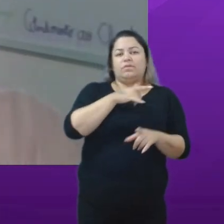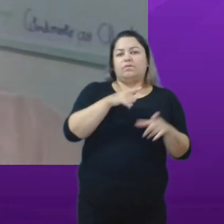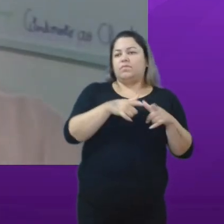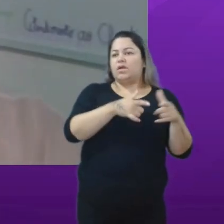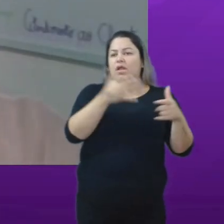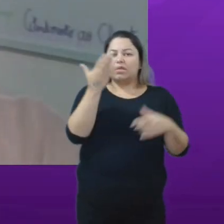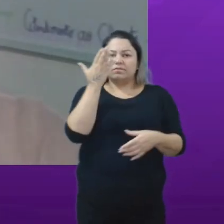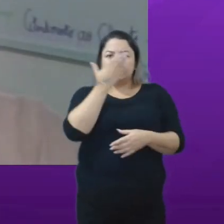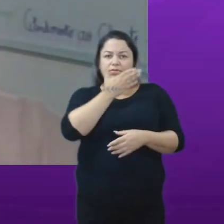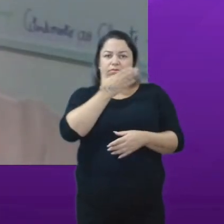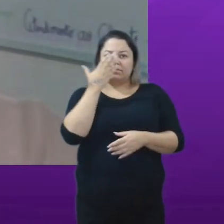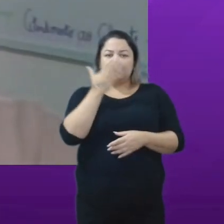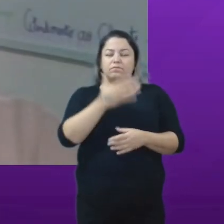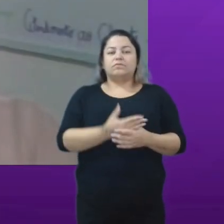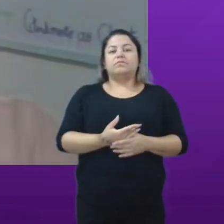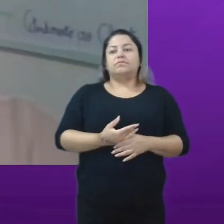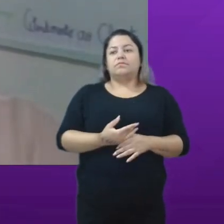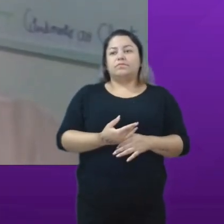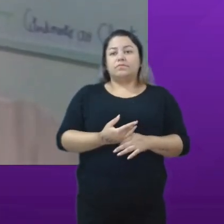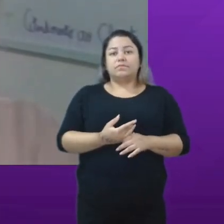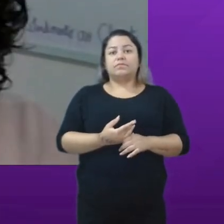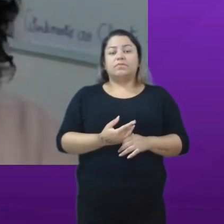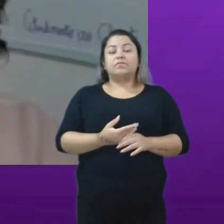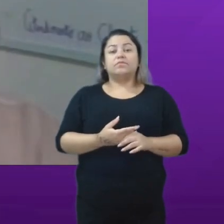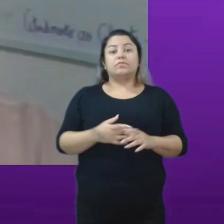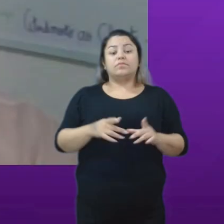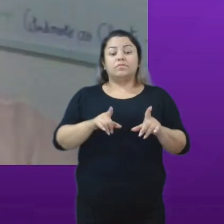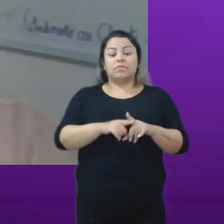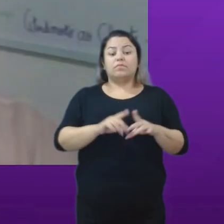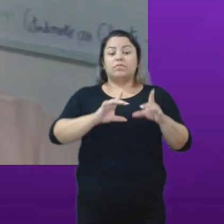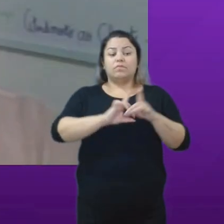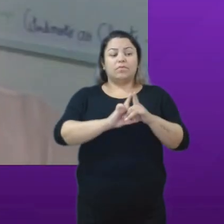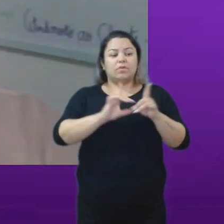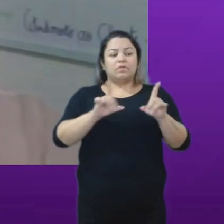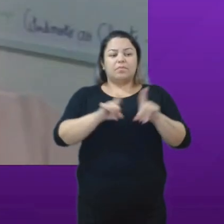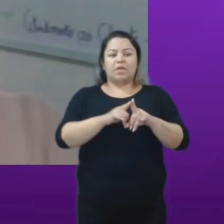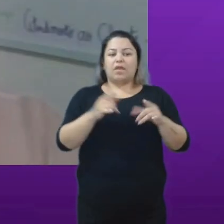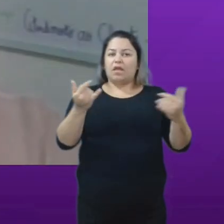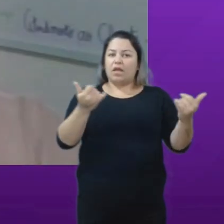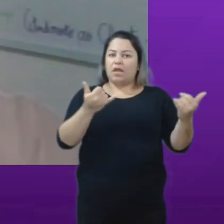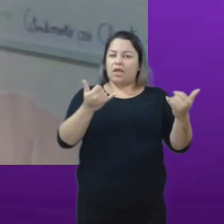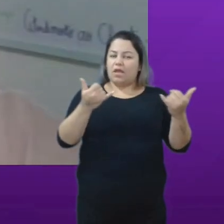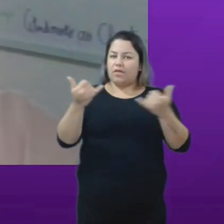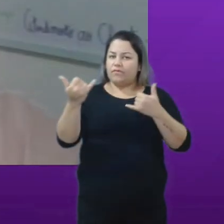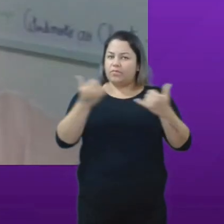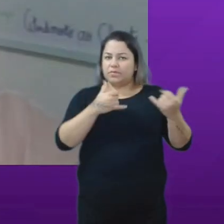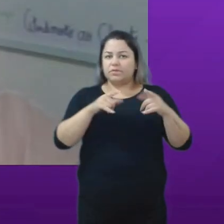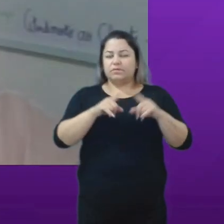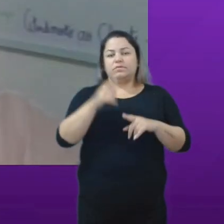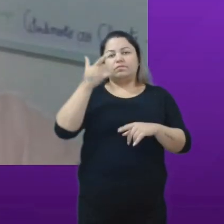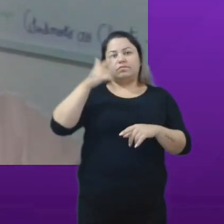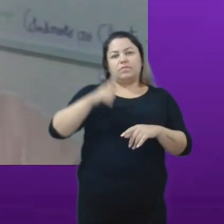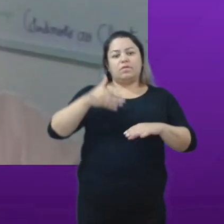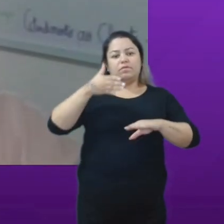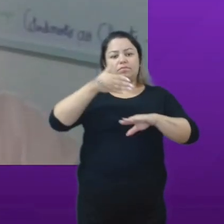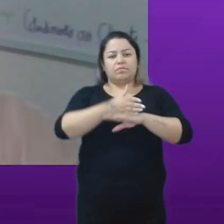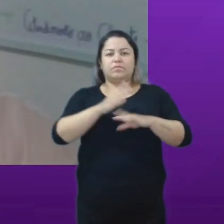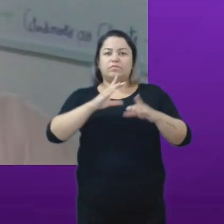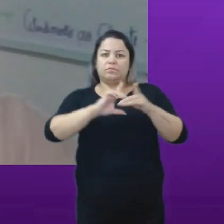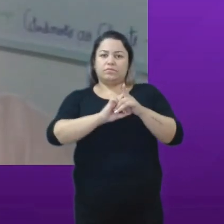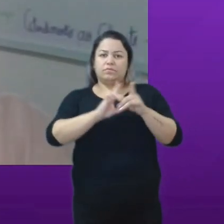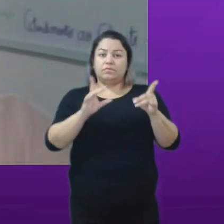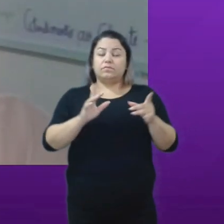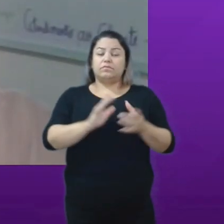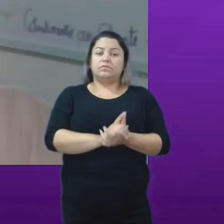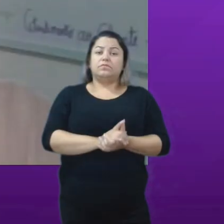invisibilidade, né? Mas elas estão ali, democratizando a informação, garantindo acesso à educação dentro dessas